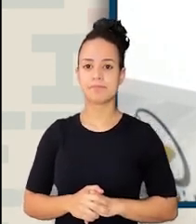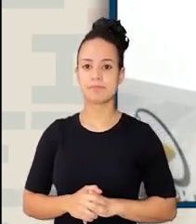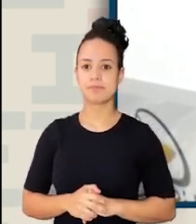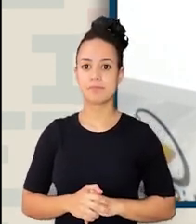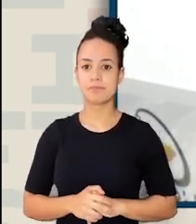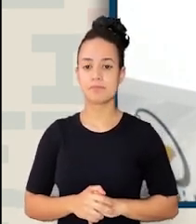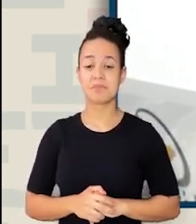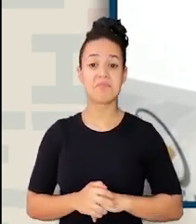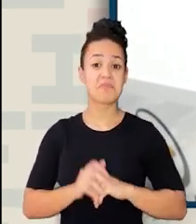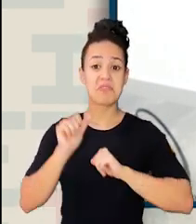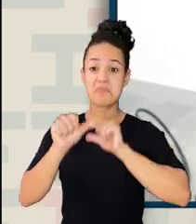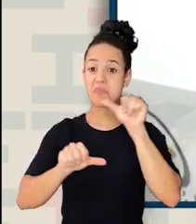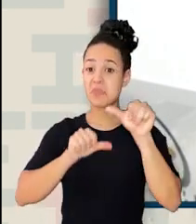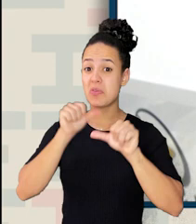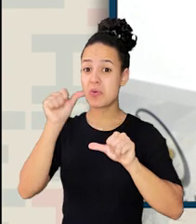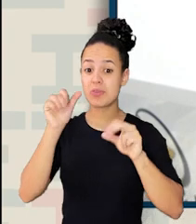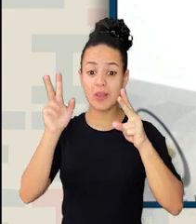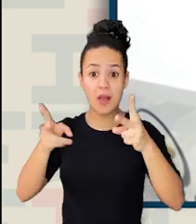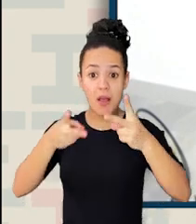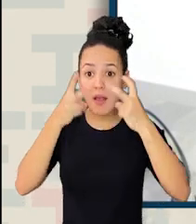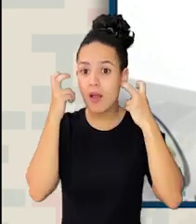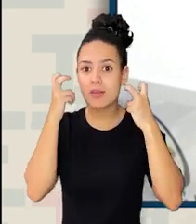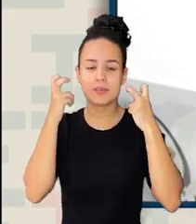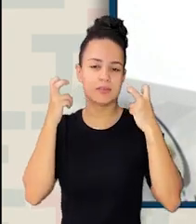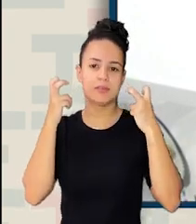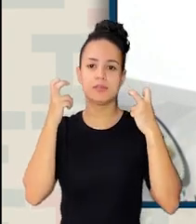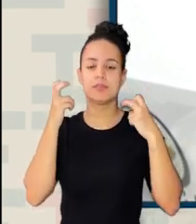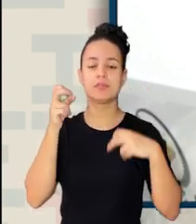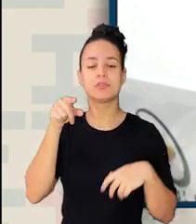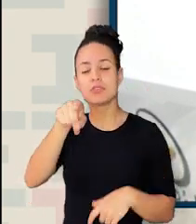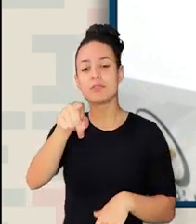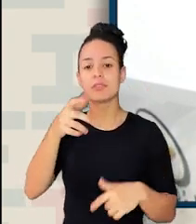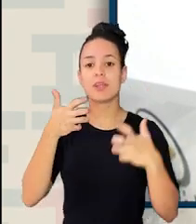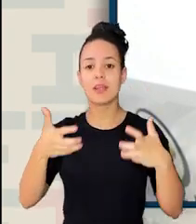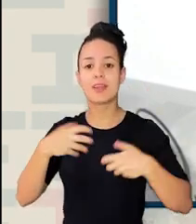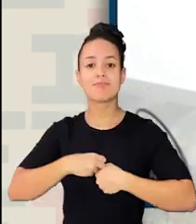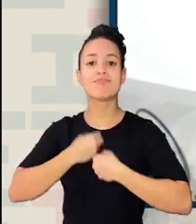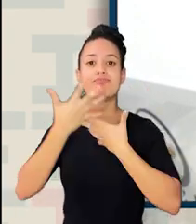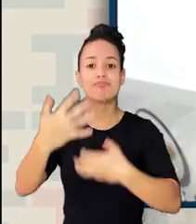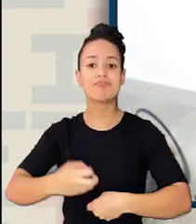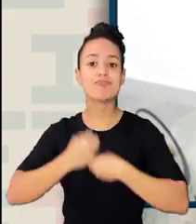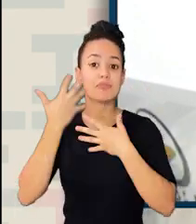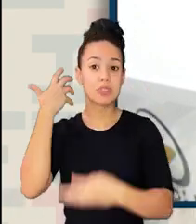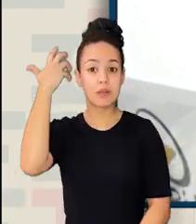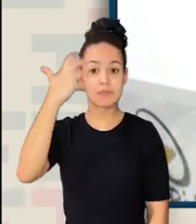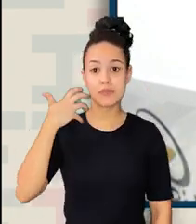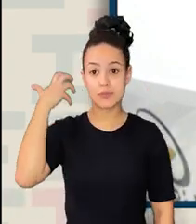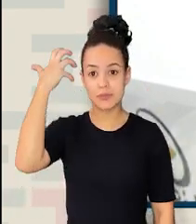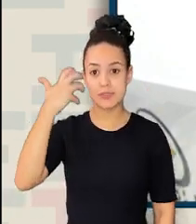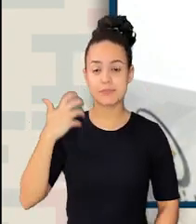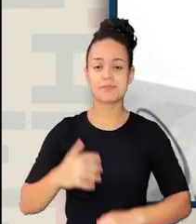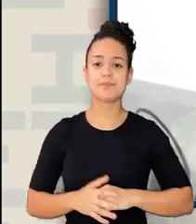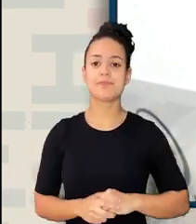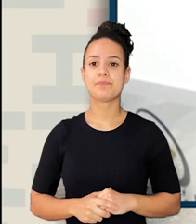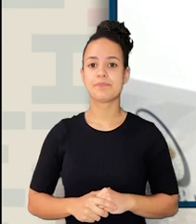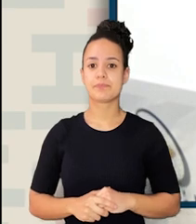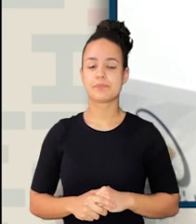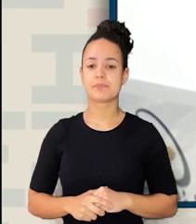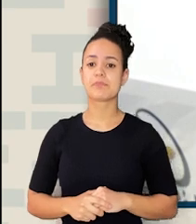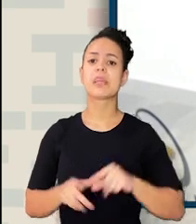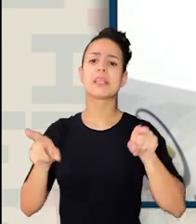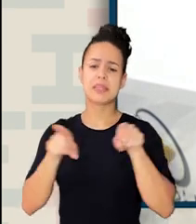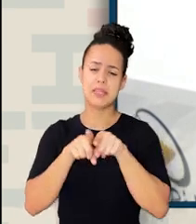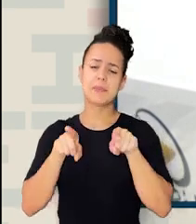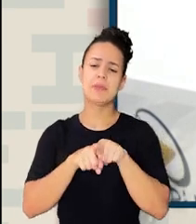E muda tudo na clareza e no que você está querendo expressar musicalmente, né? Isso tem a ver